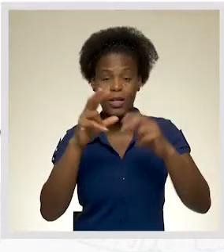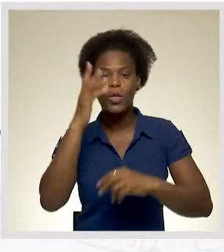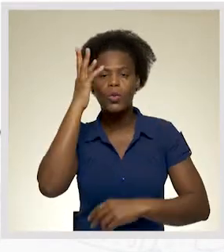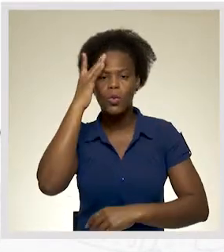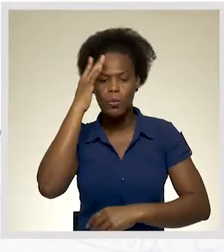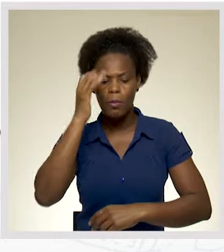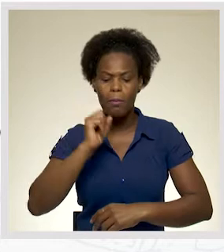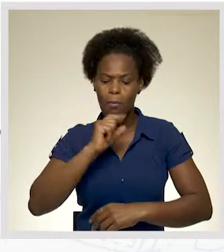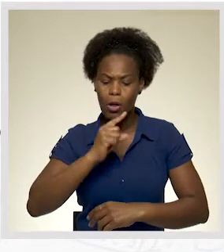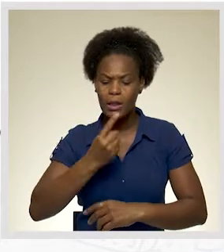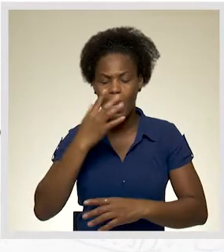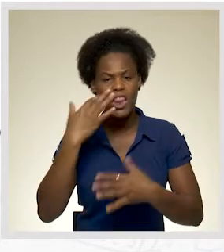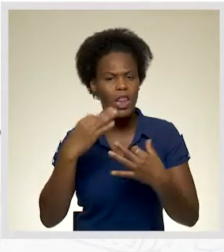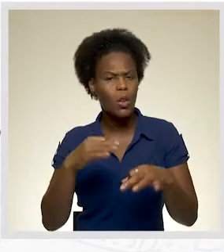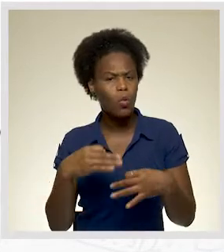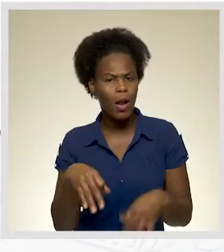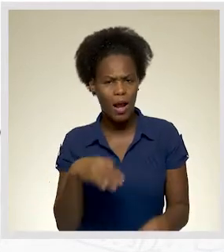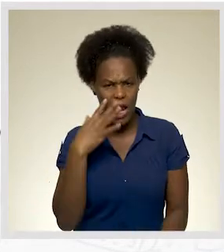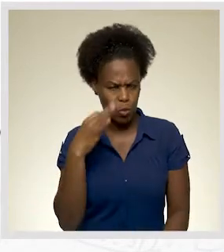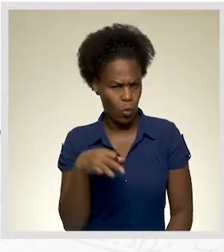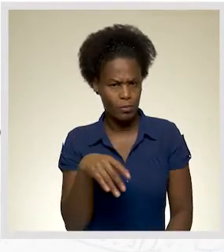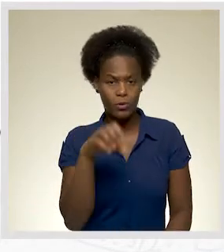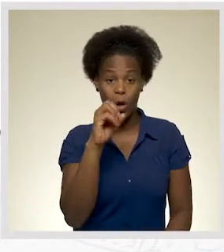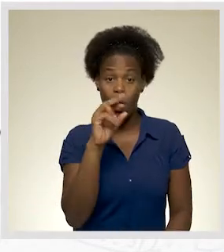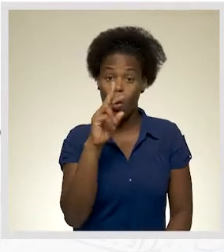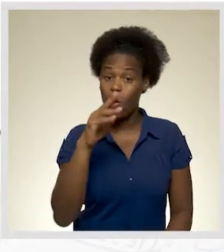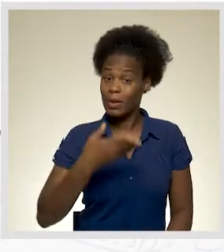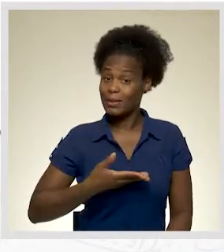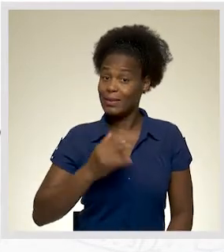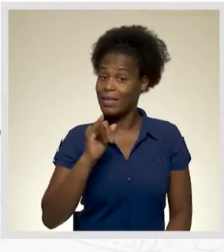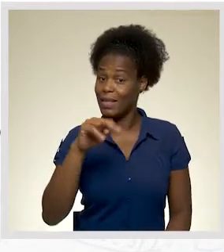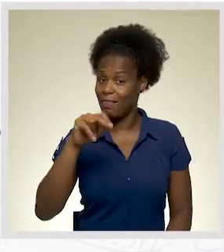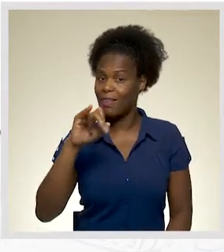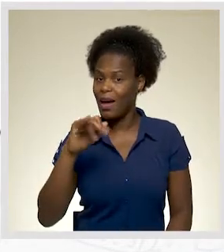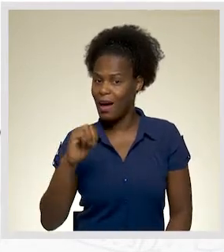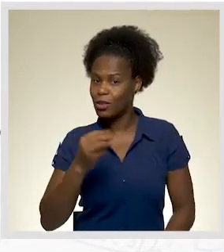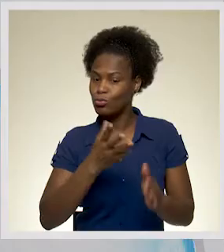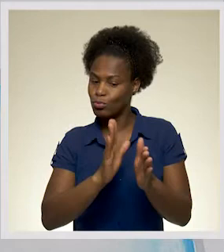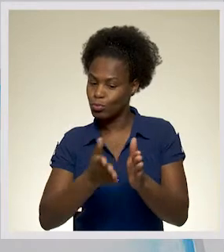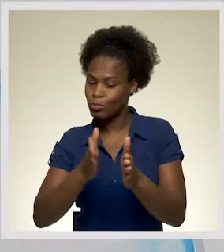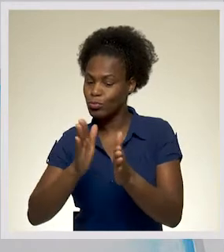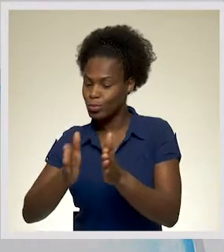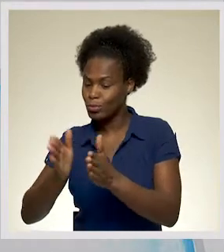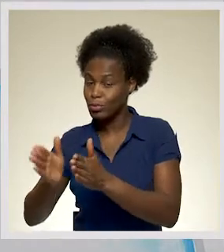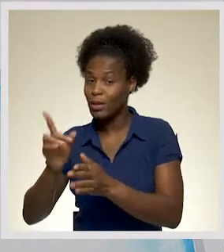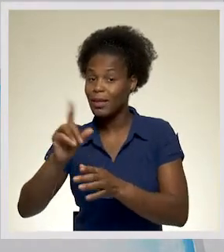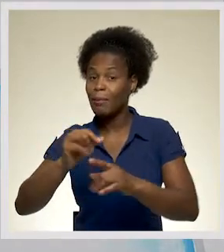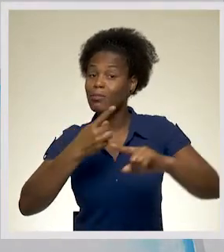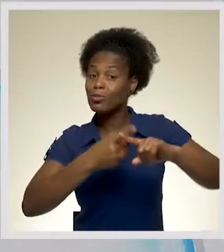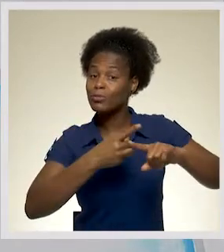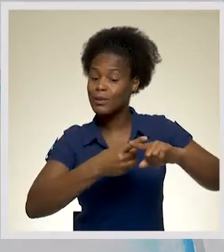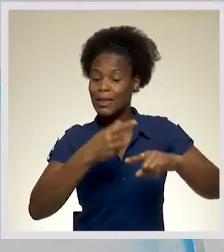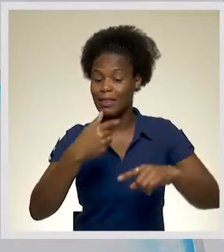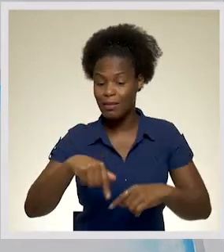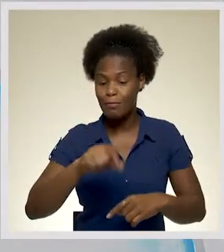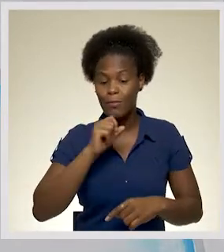naturais, ordinais e multiplicativos. Meninos, vocês se lembram que já